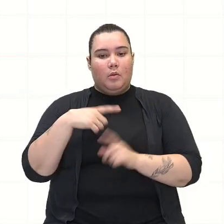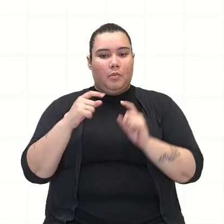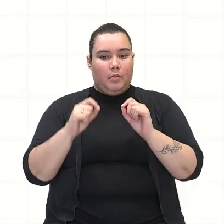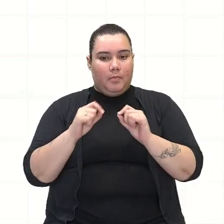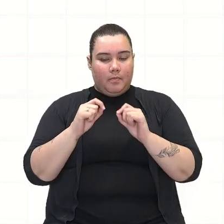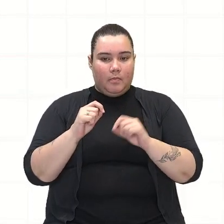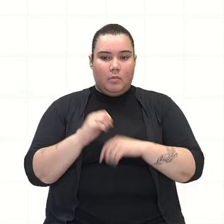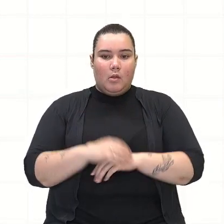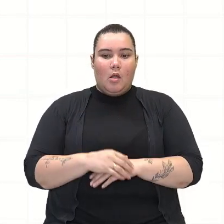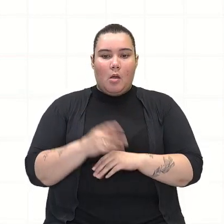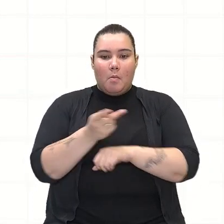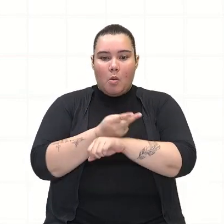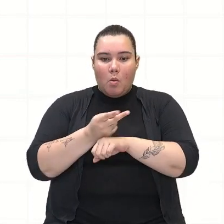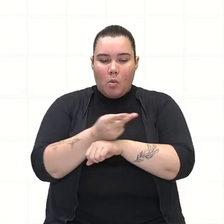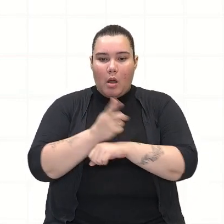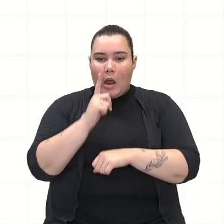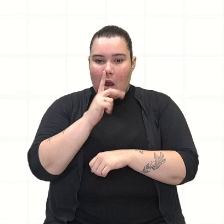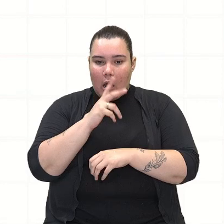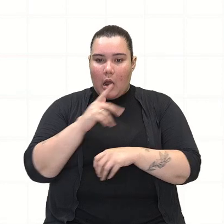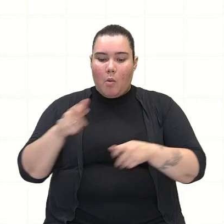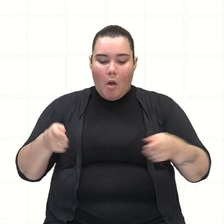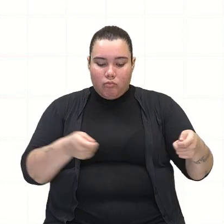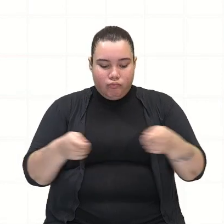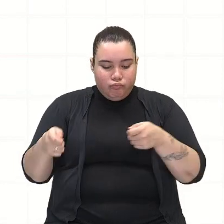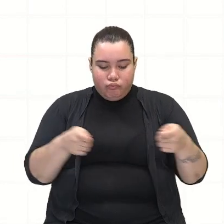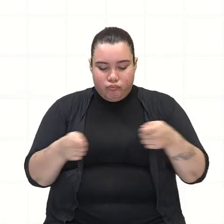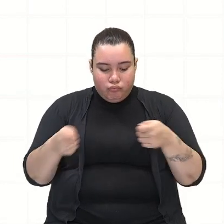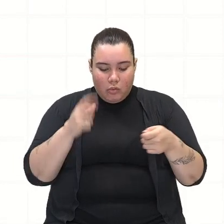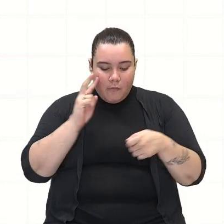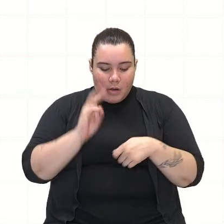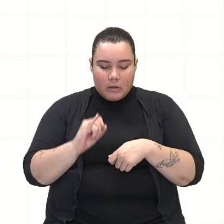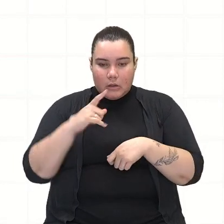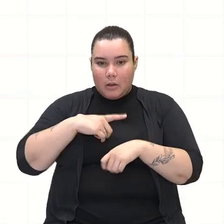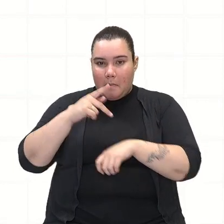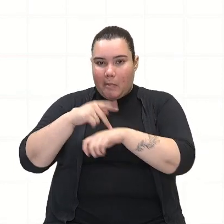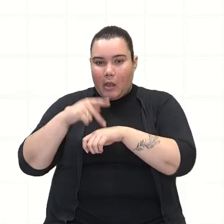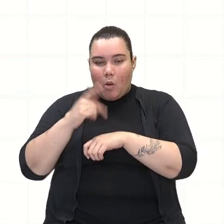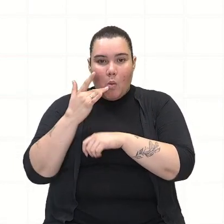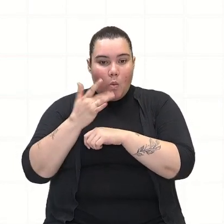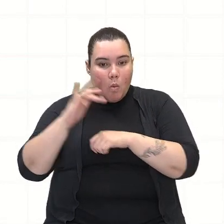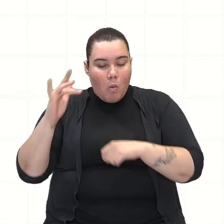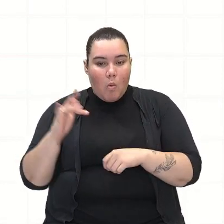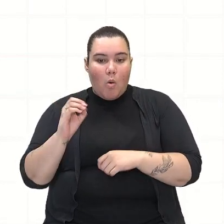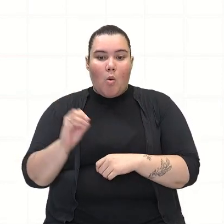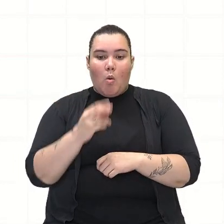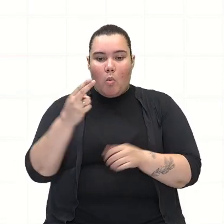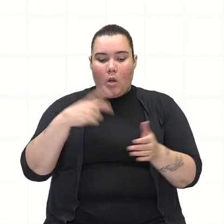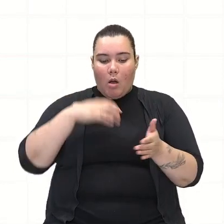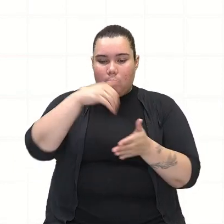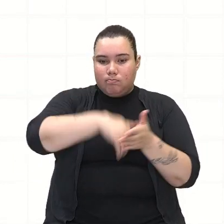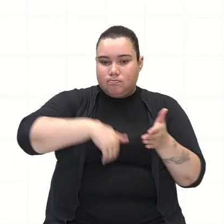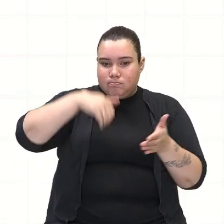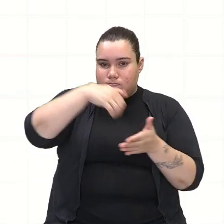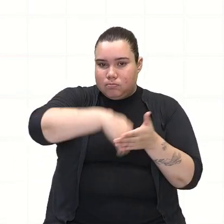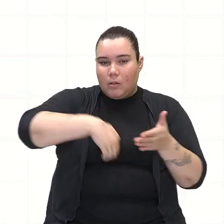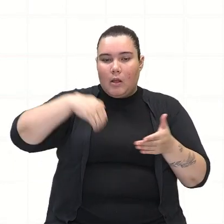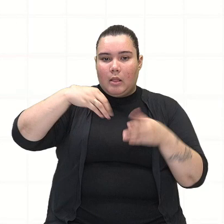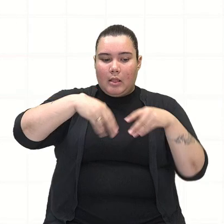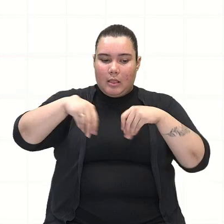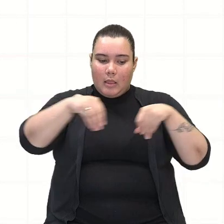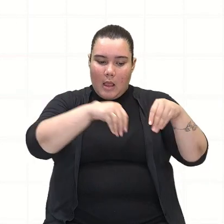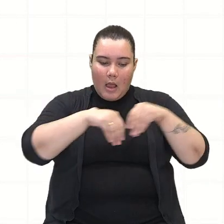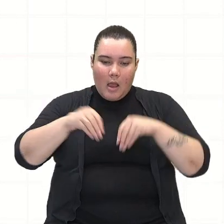procurando metais em riachos ou nas minas, escavando, desviando o curso dos rios, garimpando e